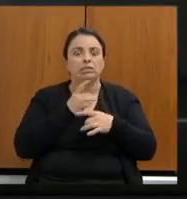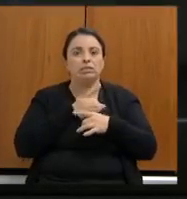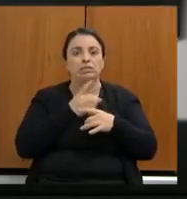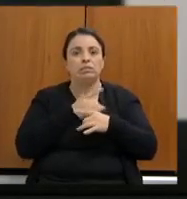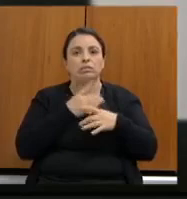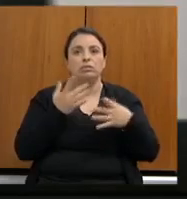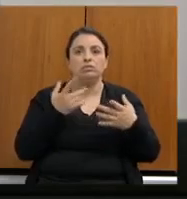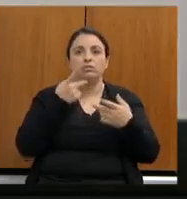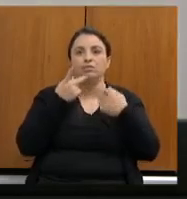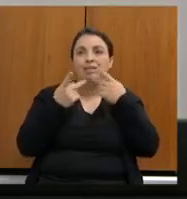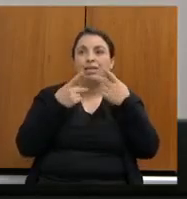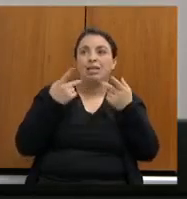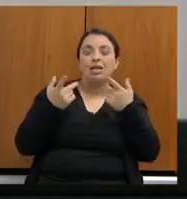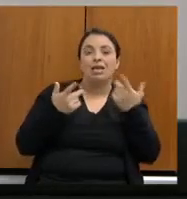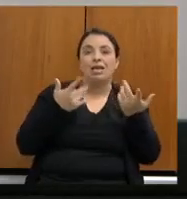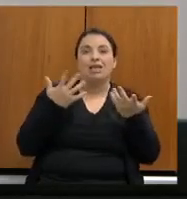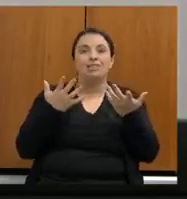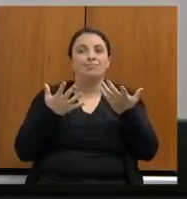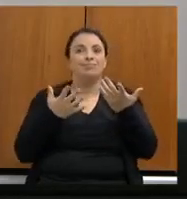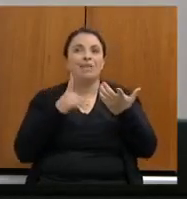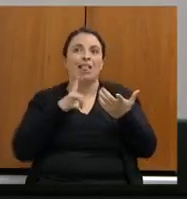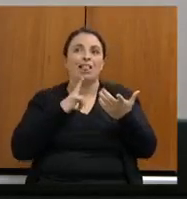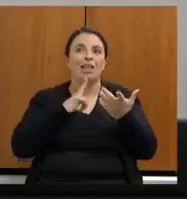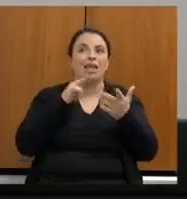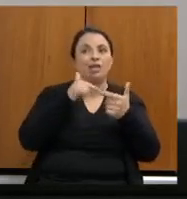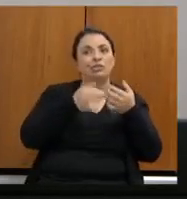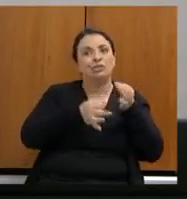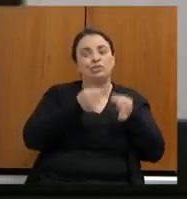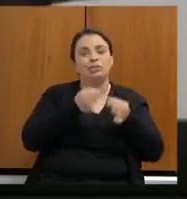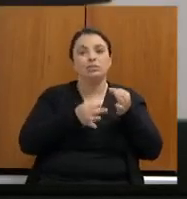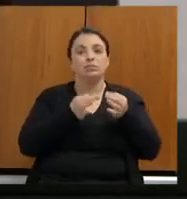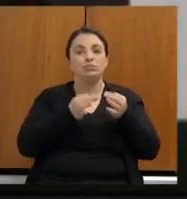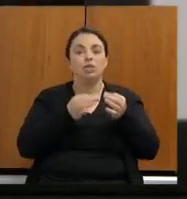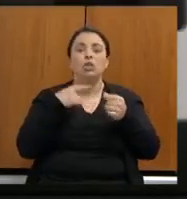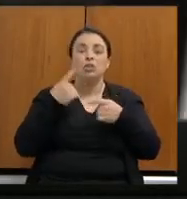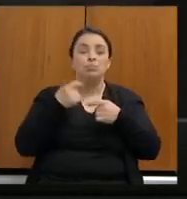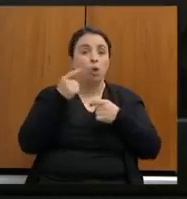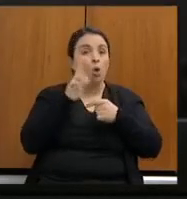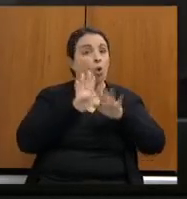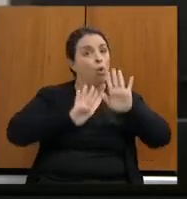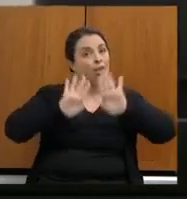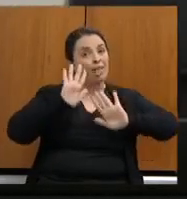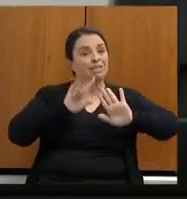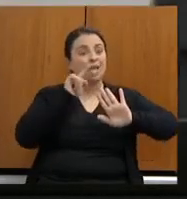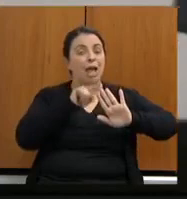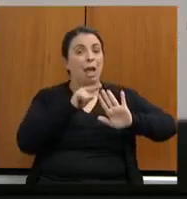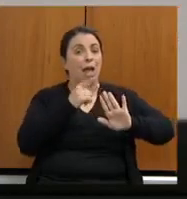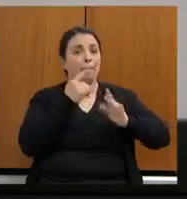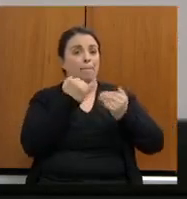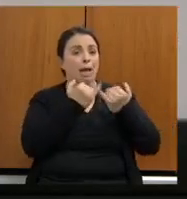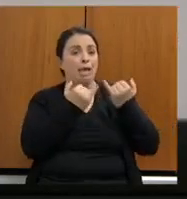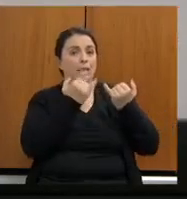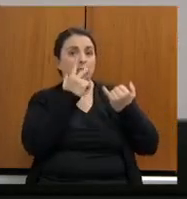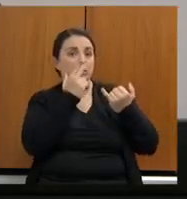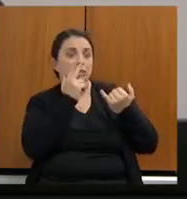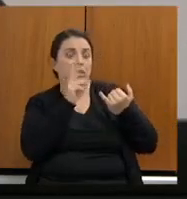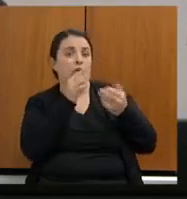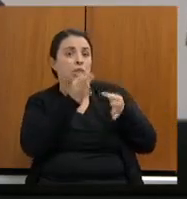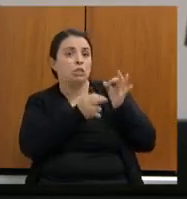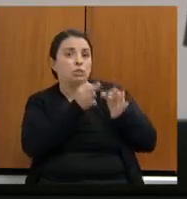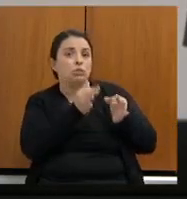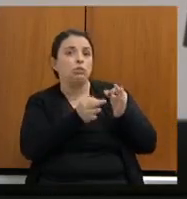alegando um parecer jurídico Nossa toma muito cuidado com esse negócio de parecer sim ainda bem que eu sou um é calejado